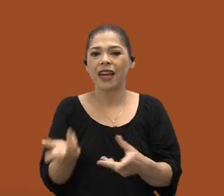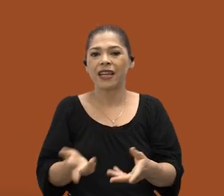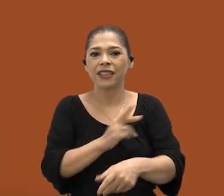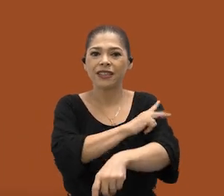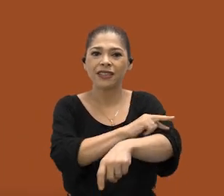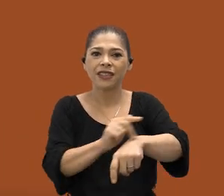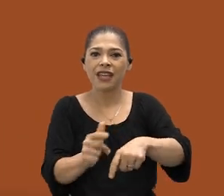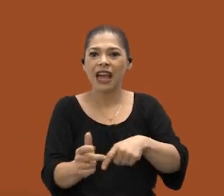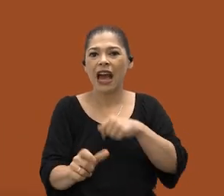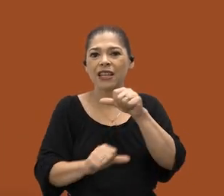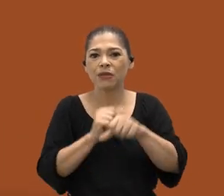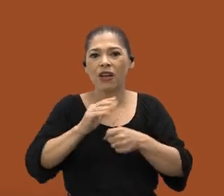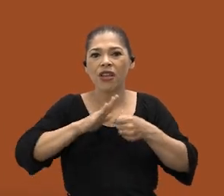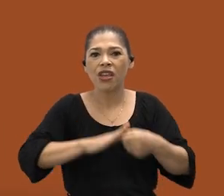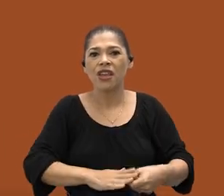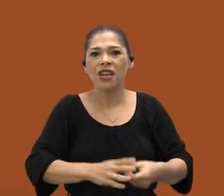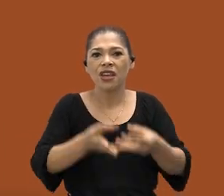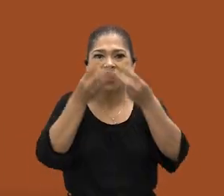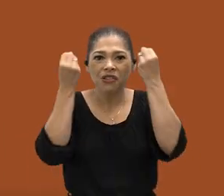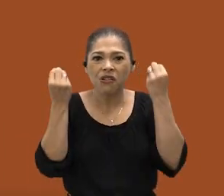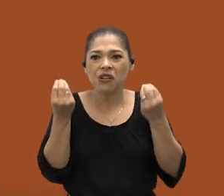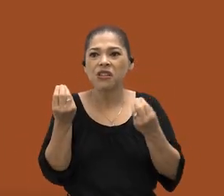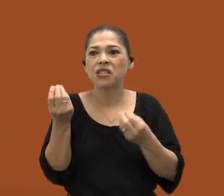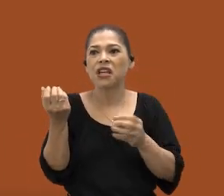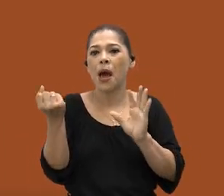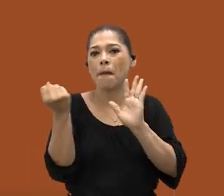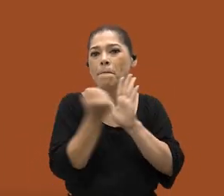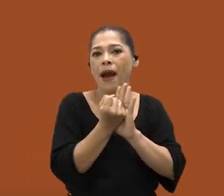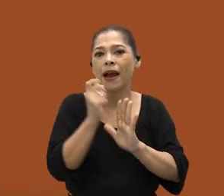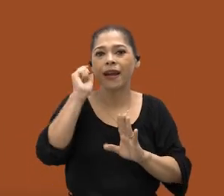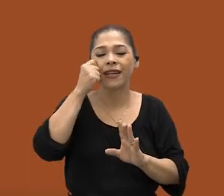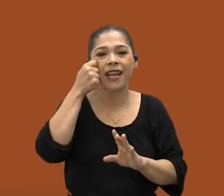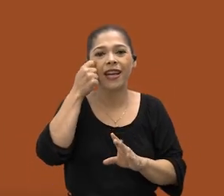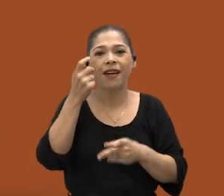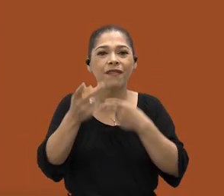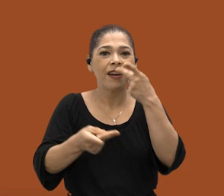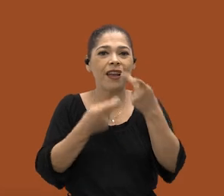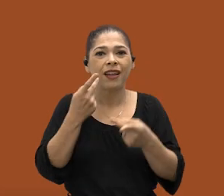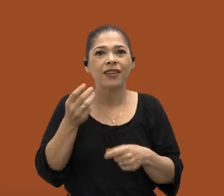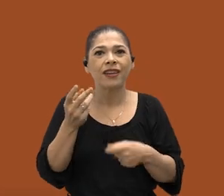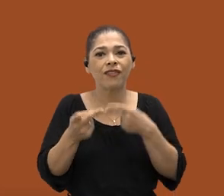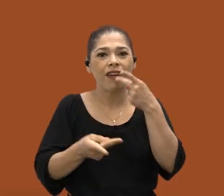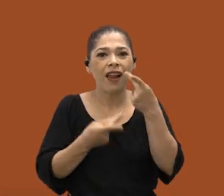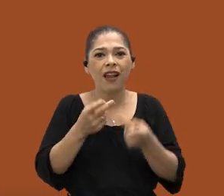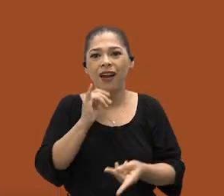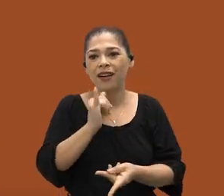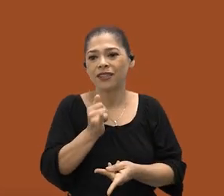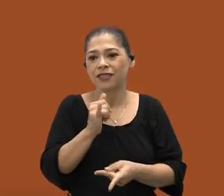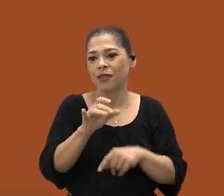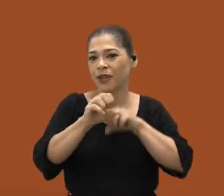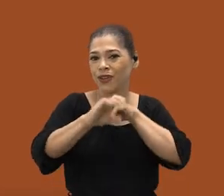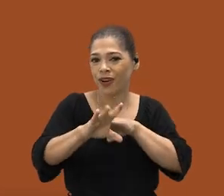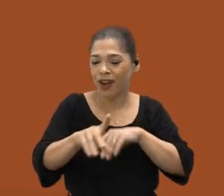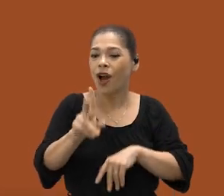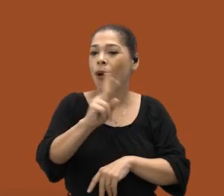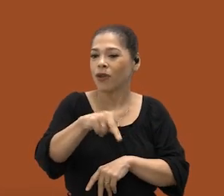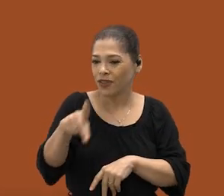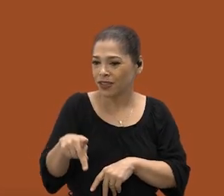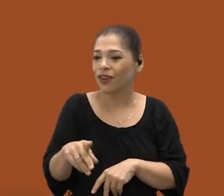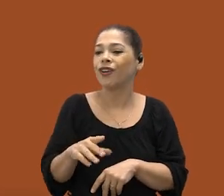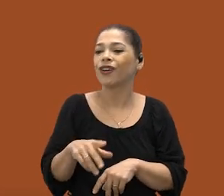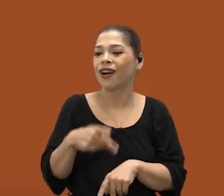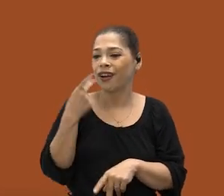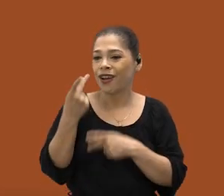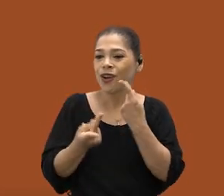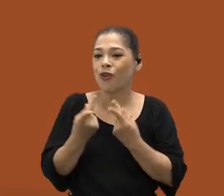eles são embranquecidos a potência a marca Negra ao ponto de a gente tem que ficar contando também dessa aula Professor sobre